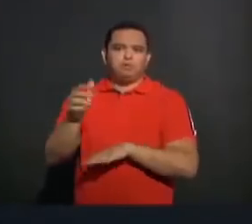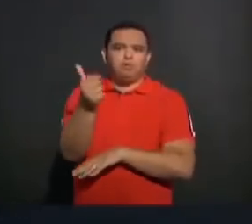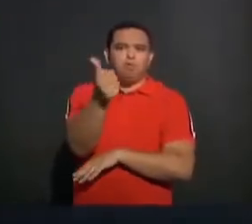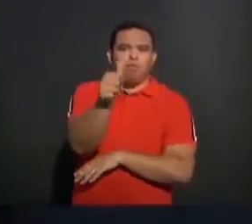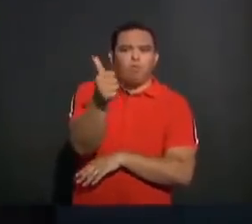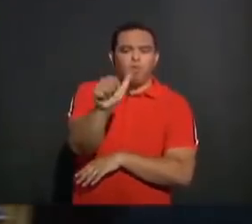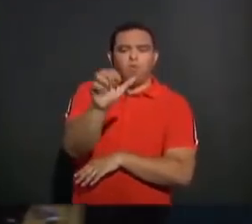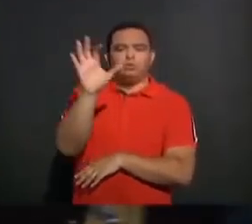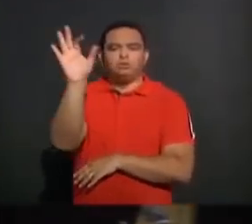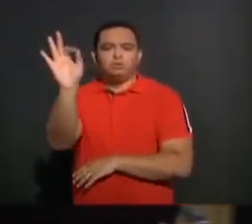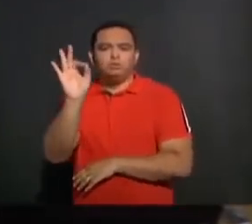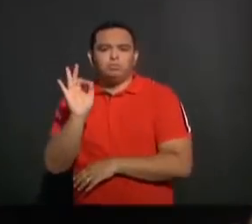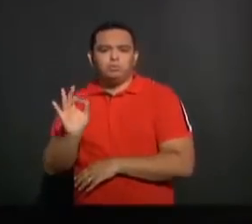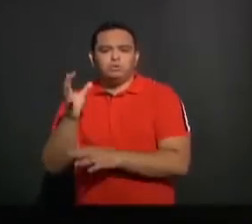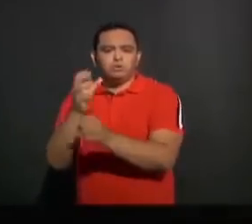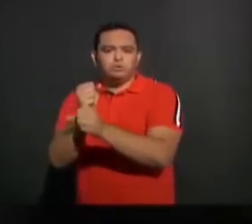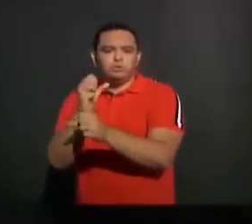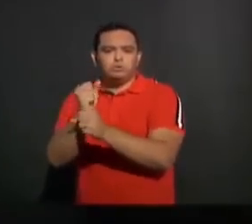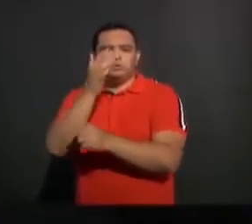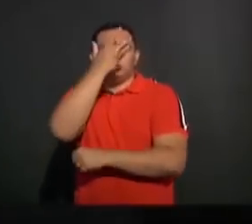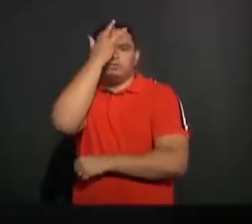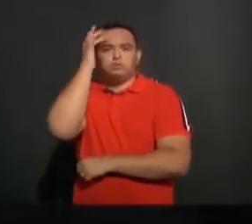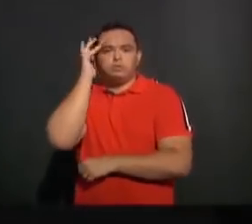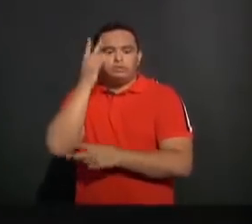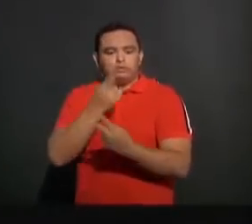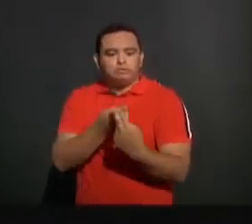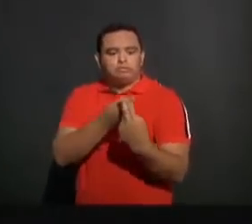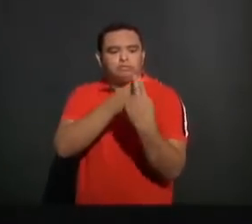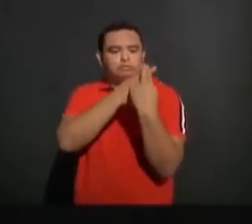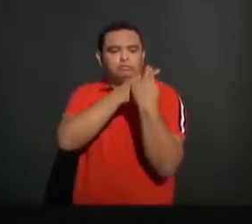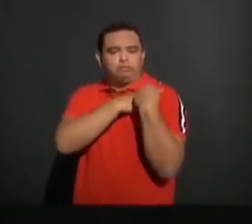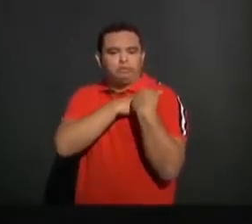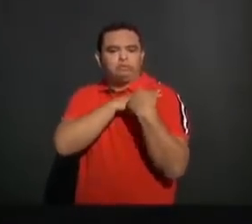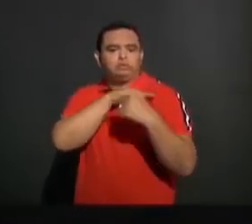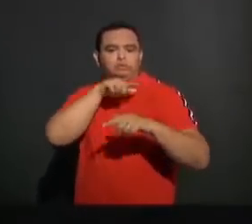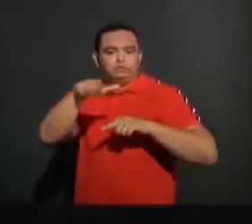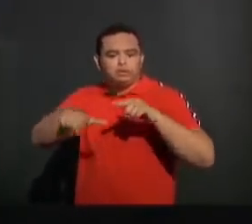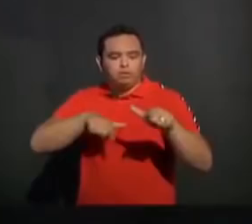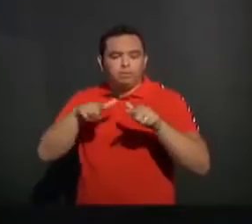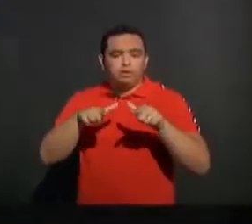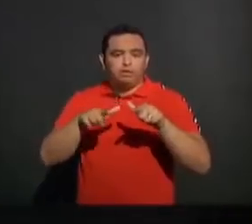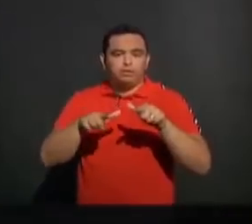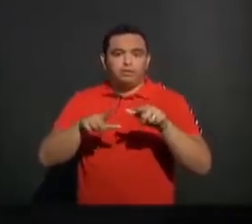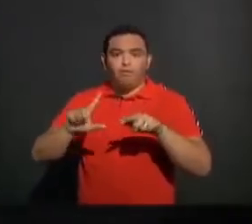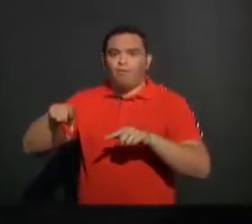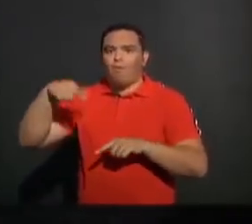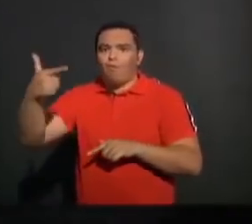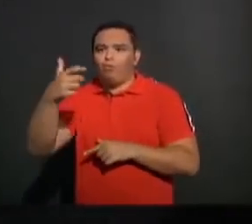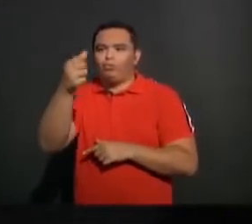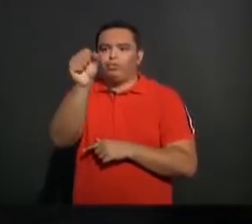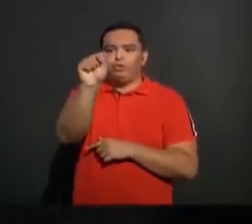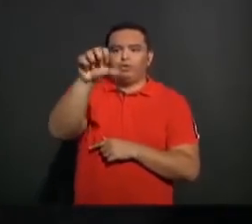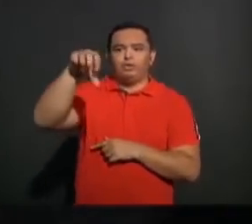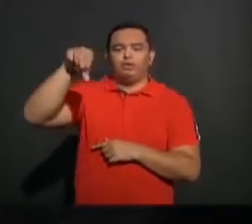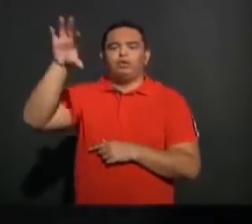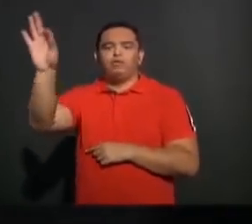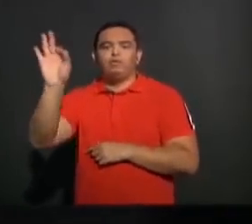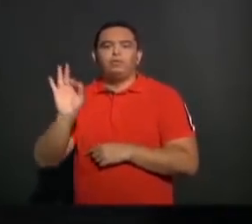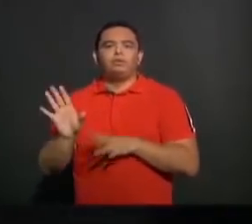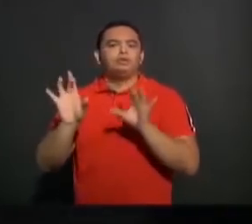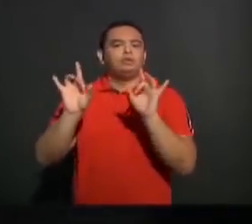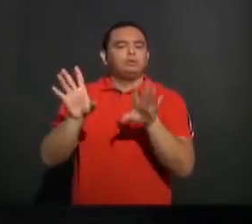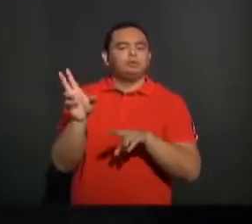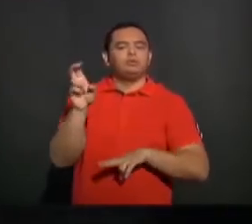11, 12% das pessoas carregam a igreja nas costas. E os outros 88, 89%, eles